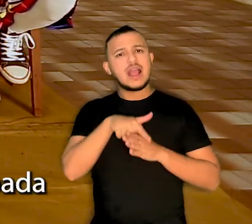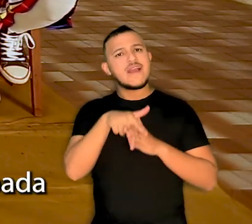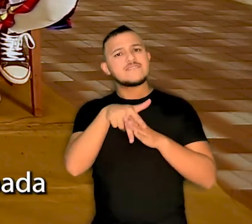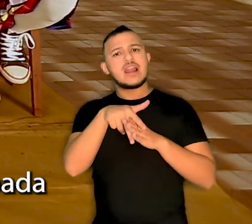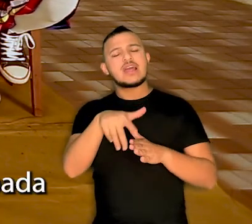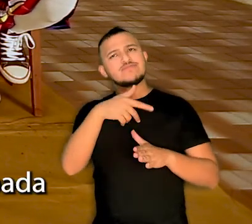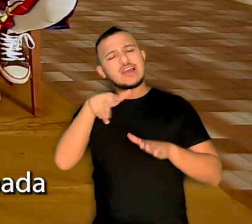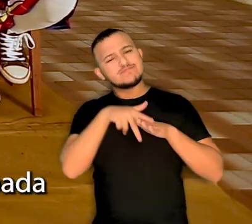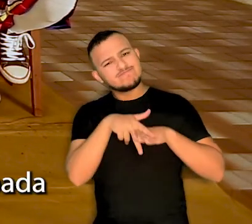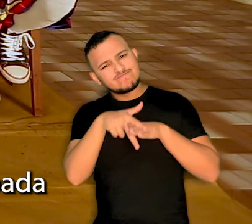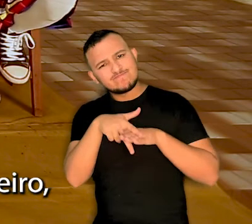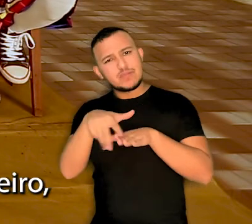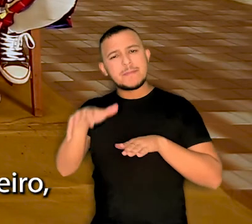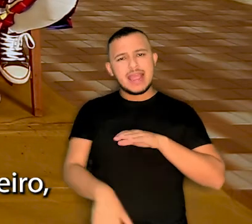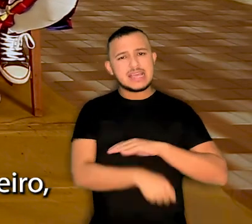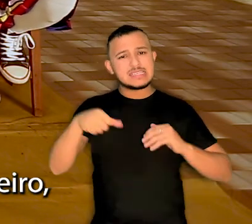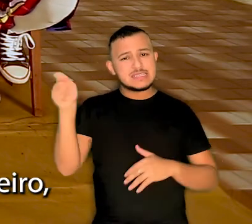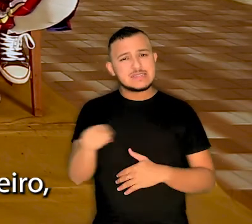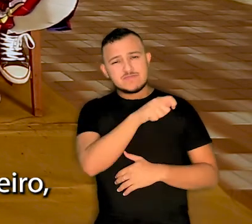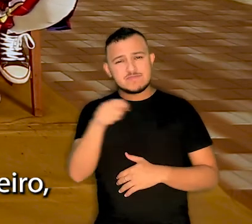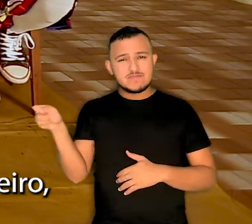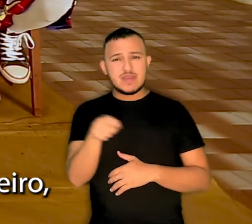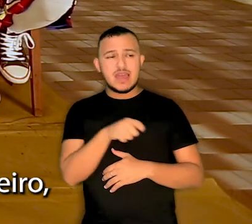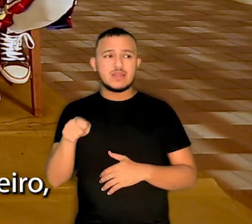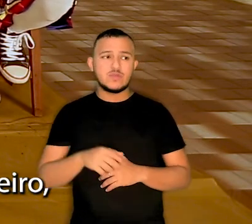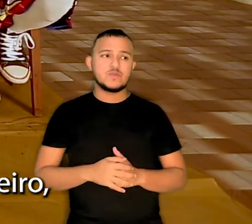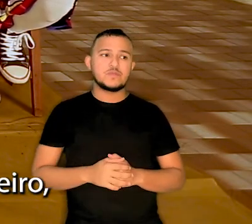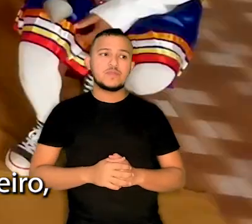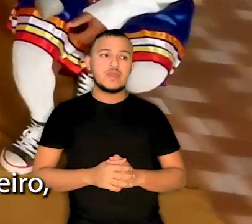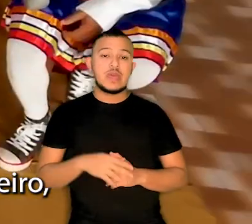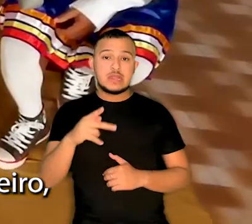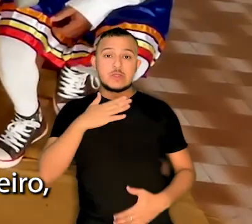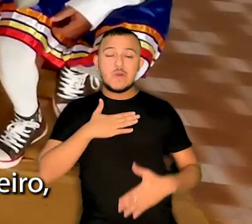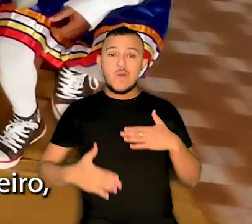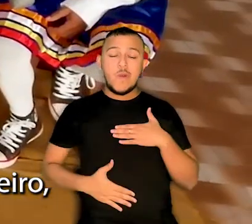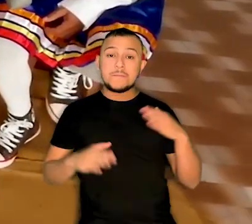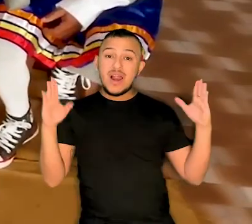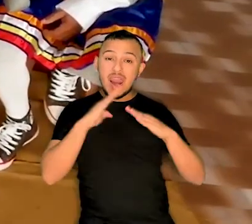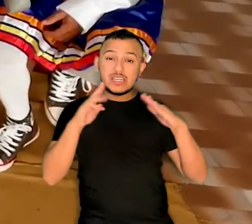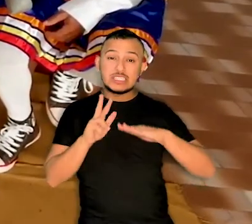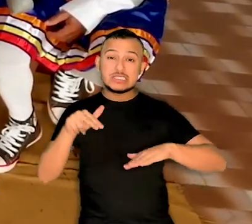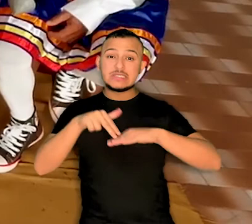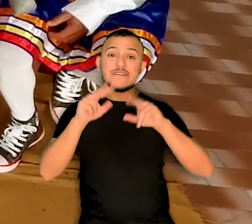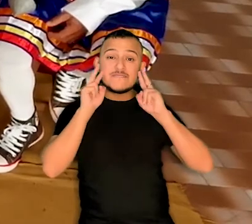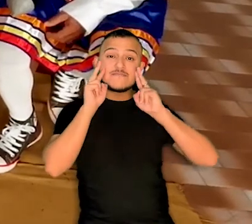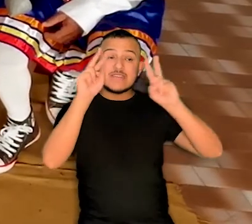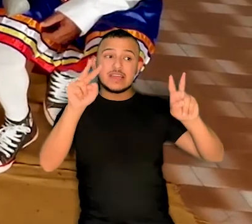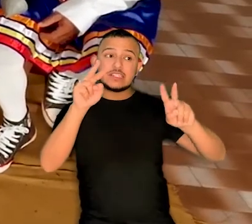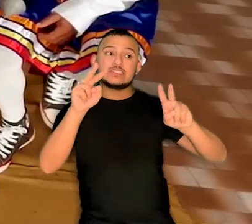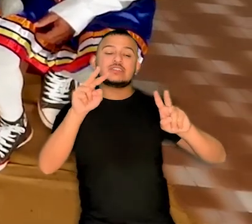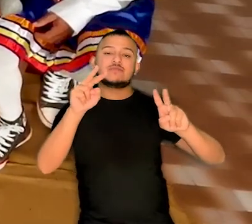pega o cavalo e se amonta, pega a espada e se apronta, trata de ser bom guerreiro. Põe seu corpo ligeiro, veja não dar